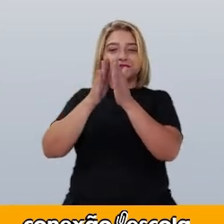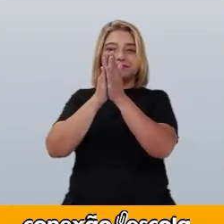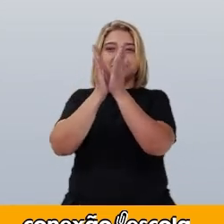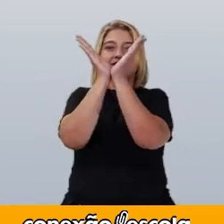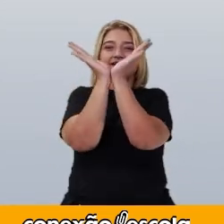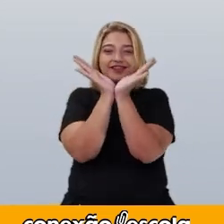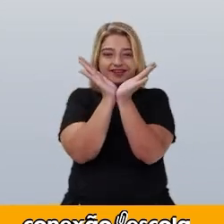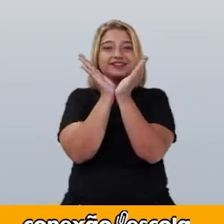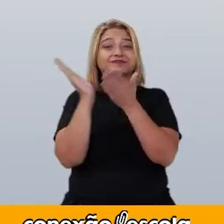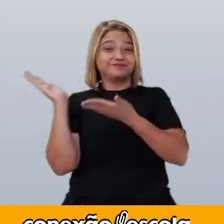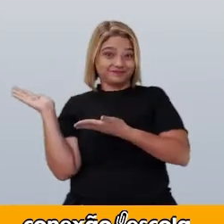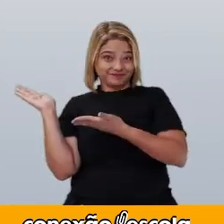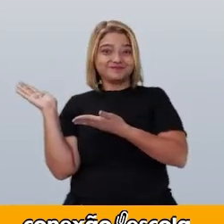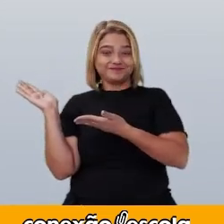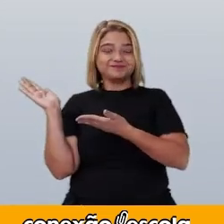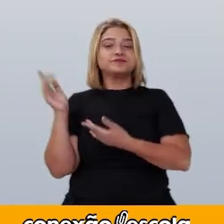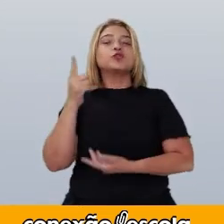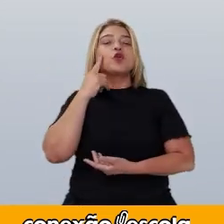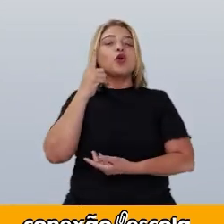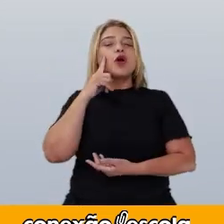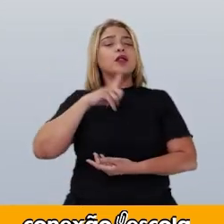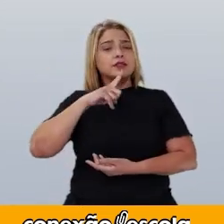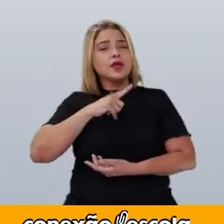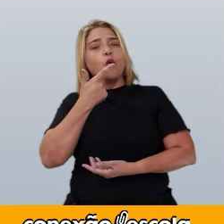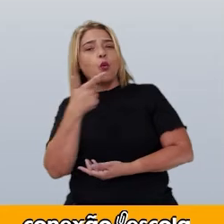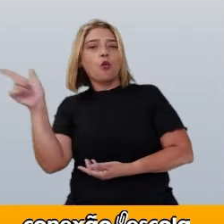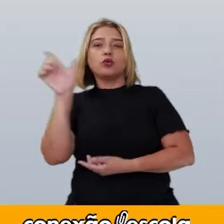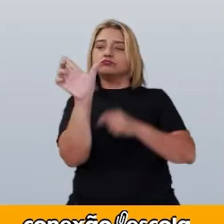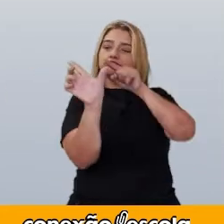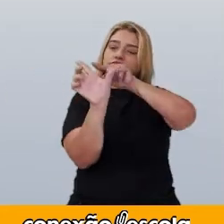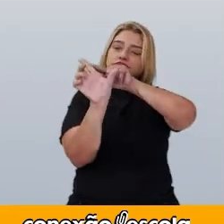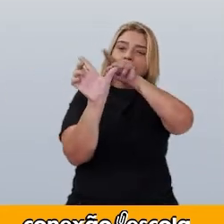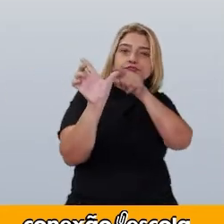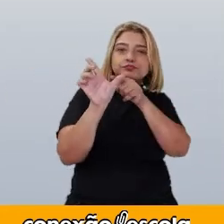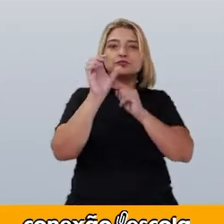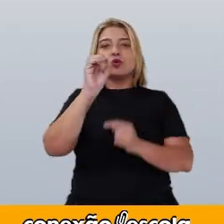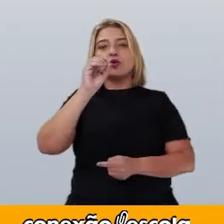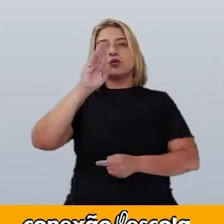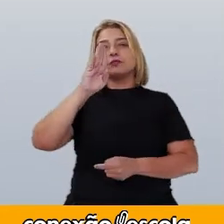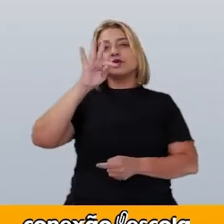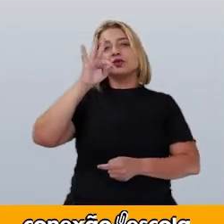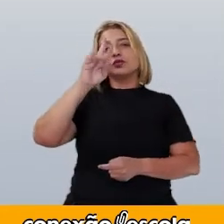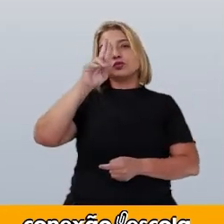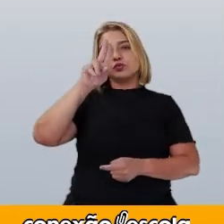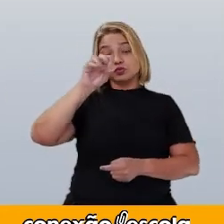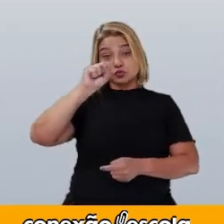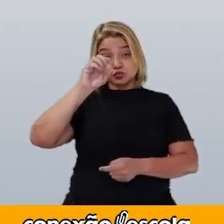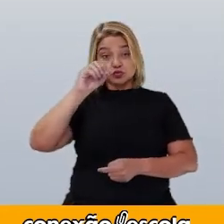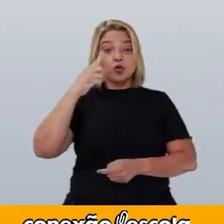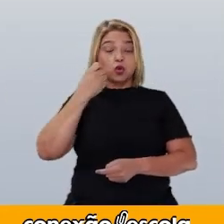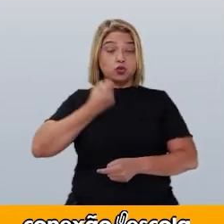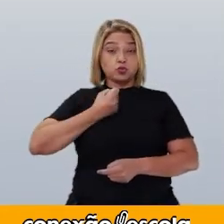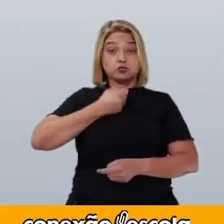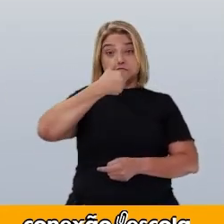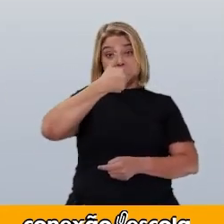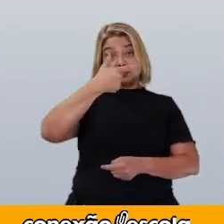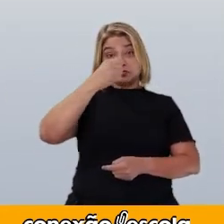Aqui nós temos algumas medidas de ângulos obtusos. Nesse caso, um ângulo de